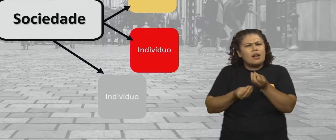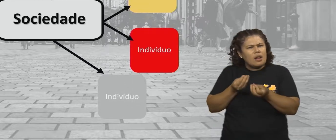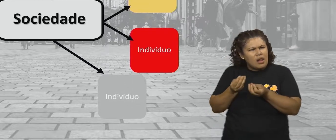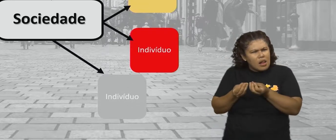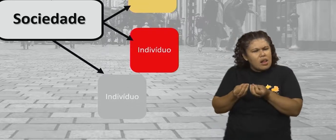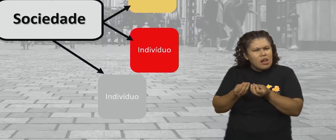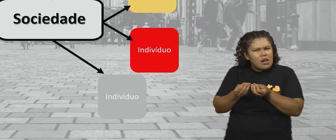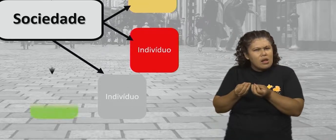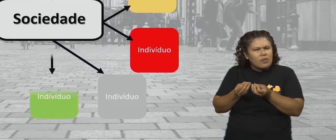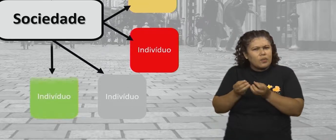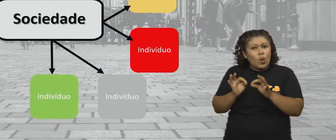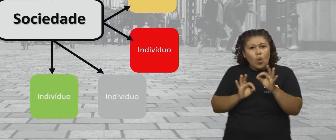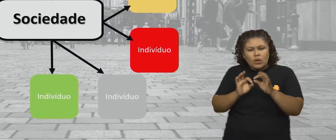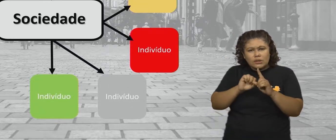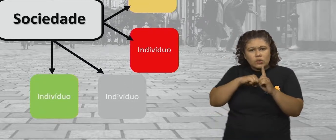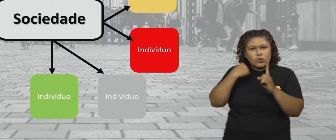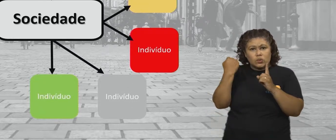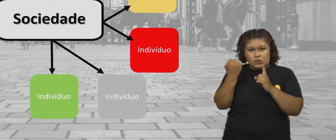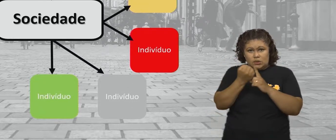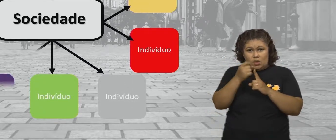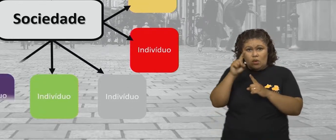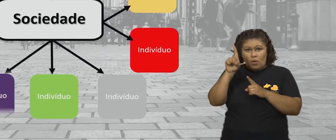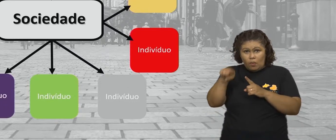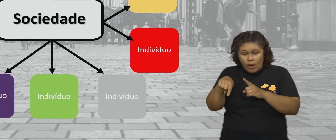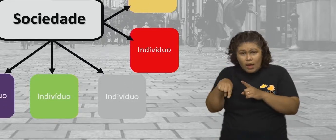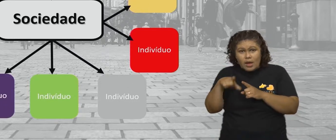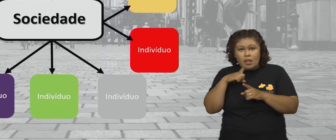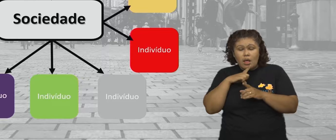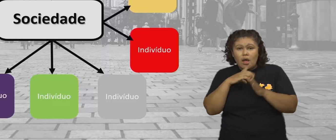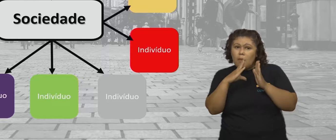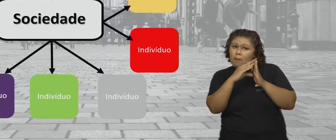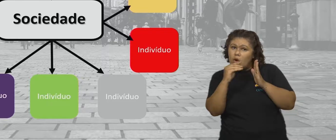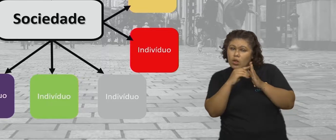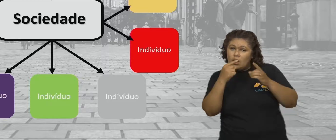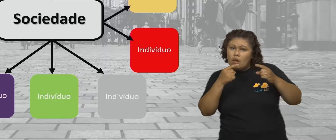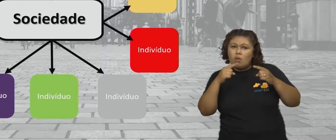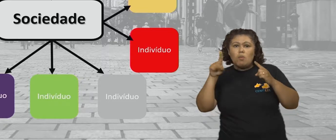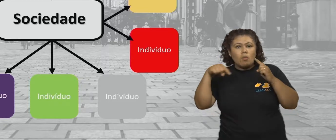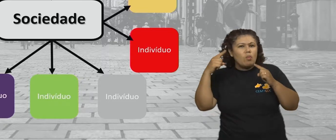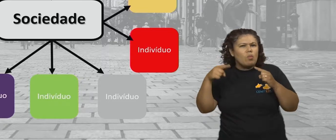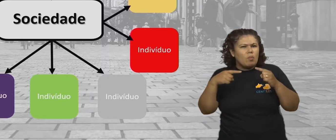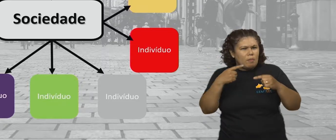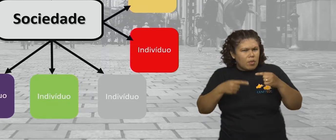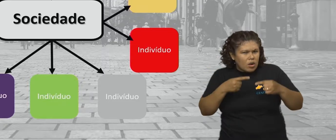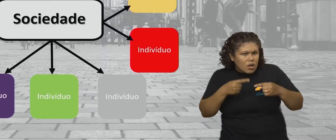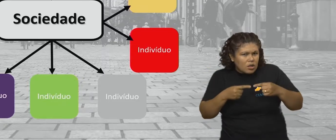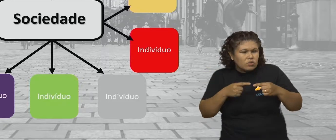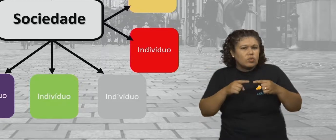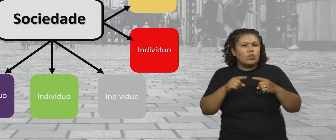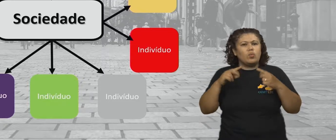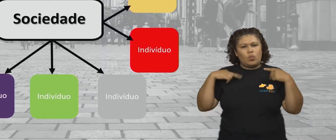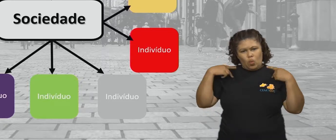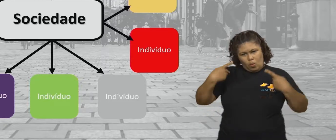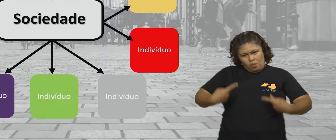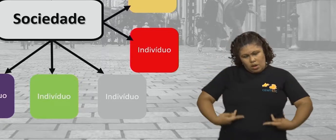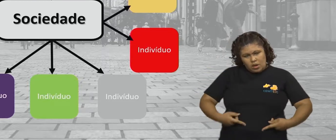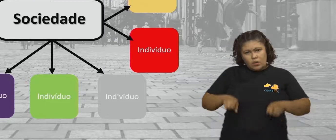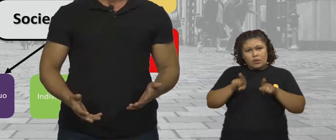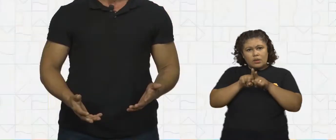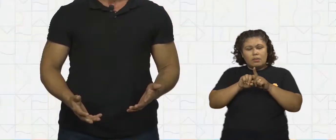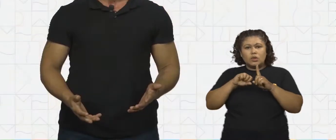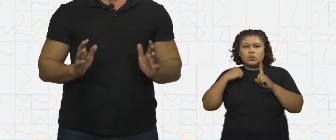organização social implica em modelos políticos, econômicos e sociais, que devem garantir o funcionamento da ordem dentro